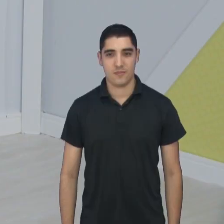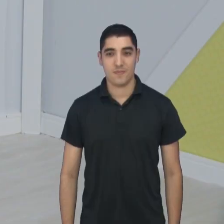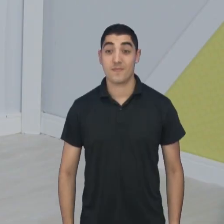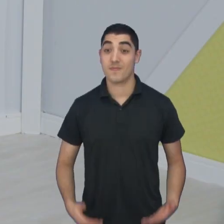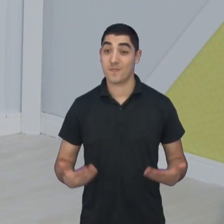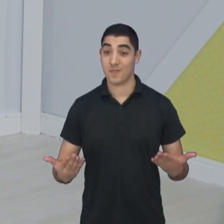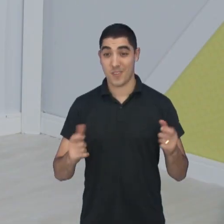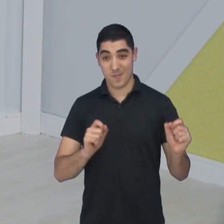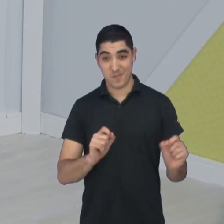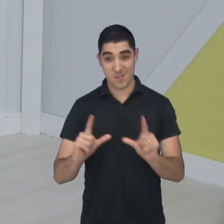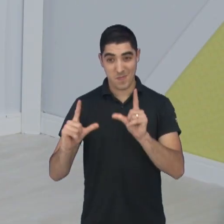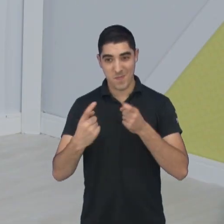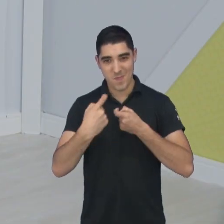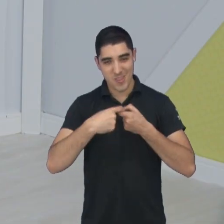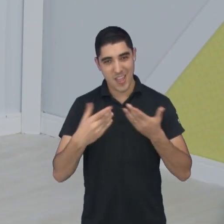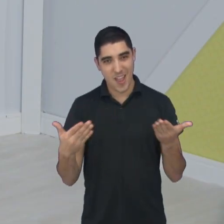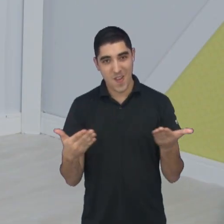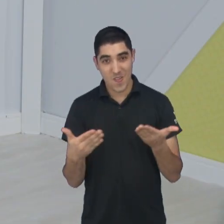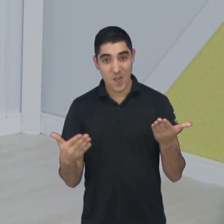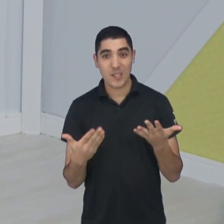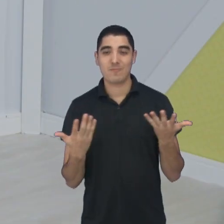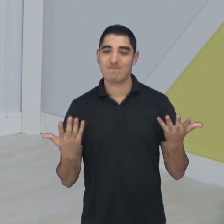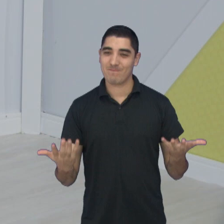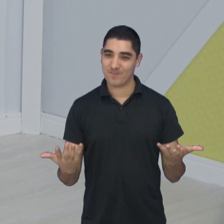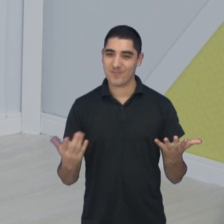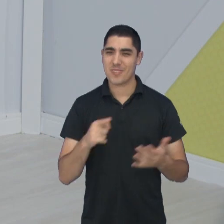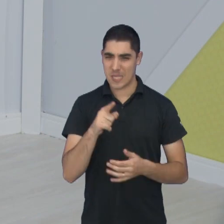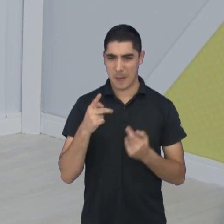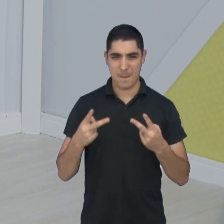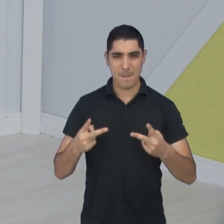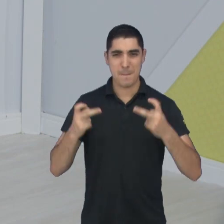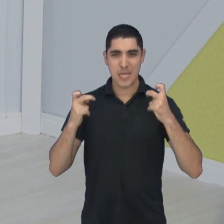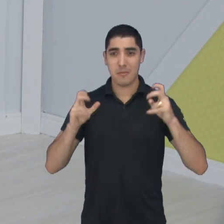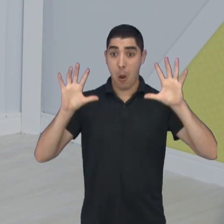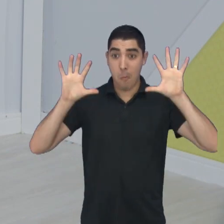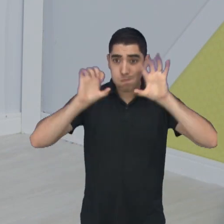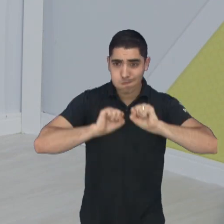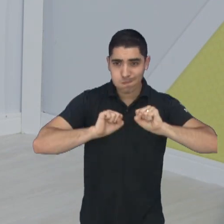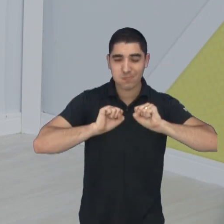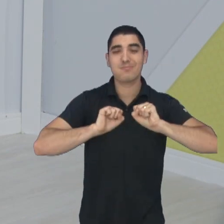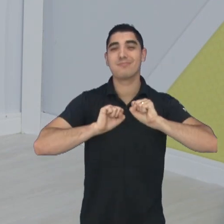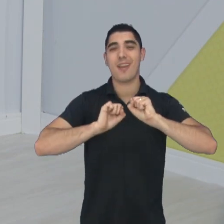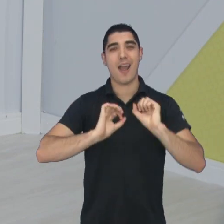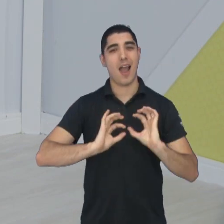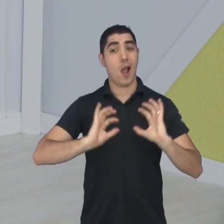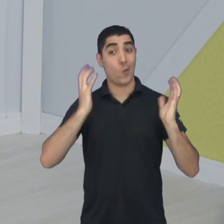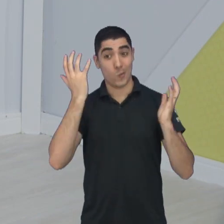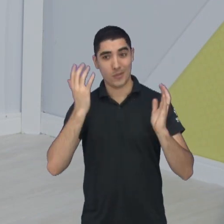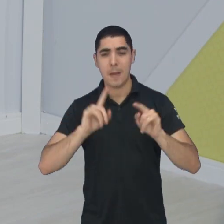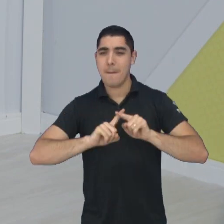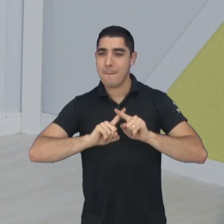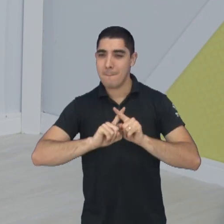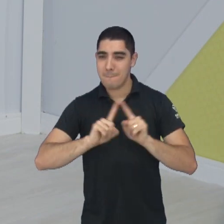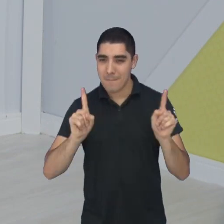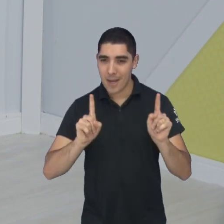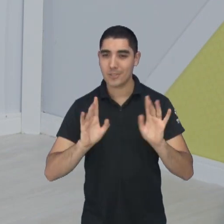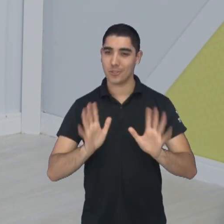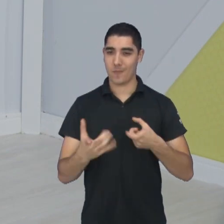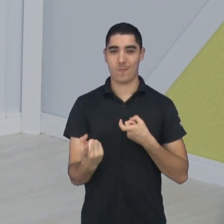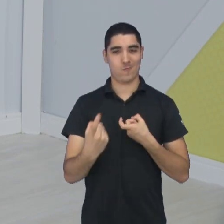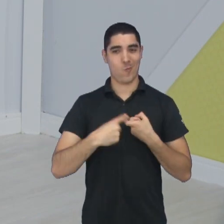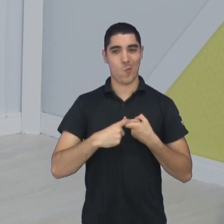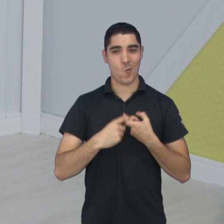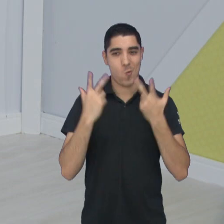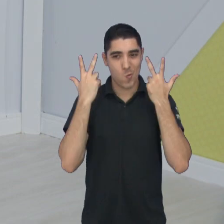Muito bem, estamos de volta com a Hora do Esporte. Você percebeu aí, tivemos uma queda de energia aqui no estúdio, mas agora tudo está